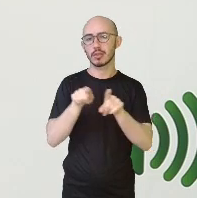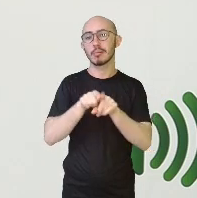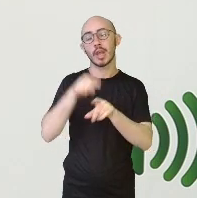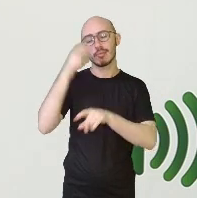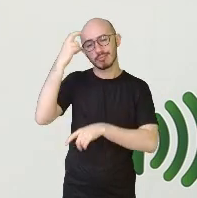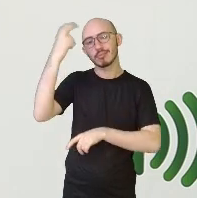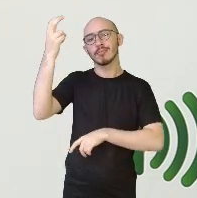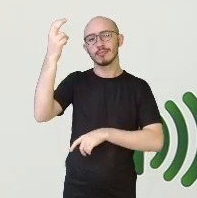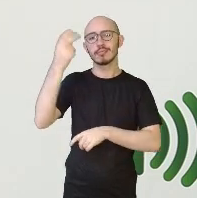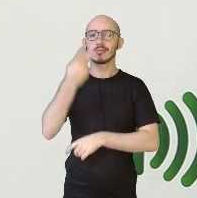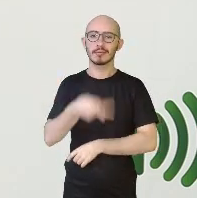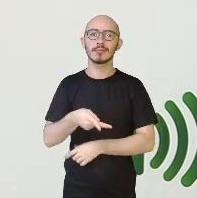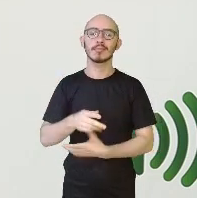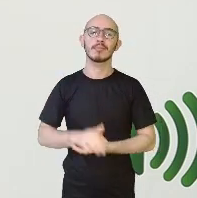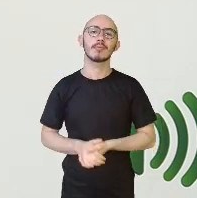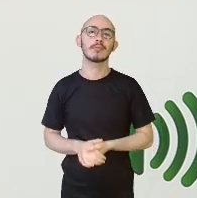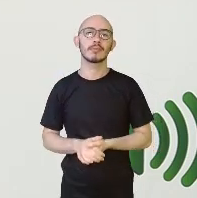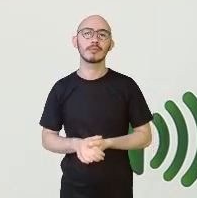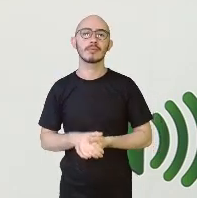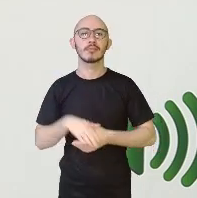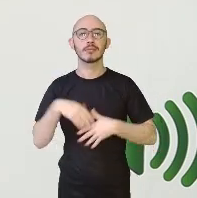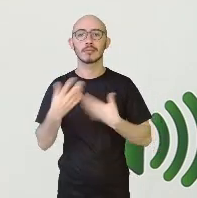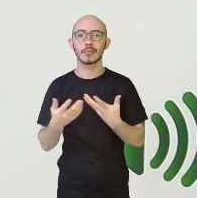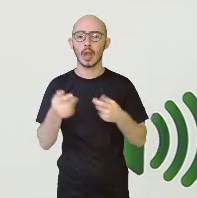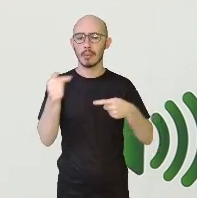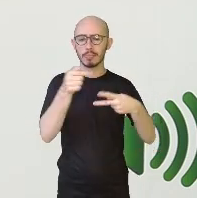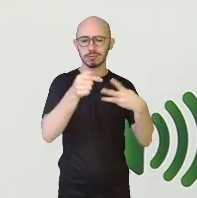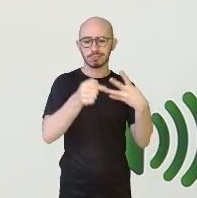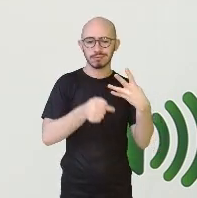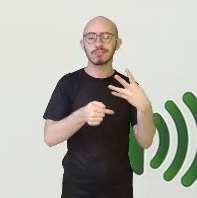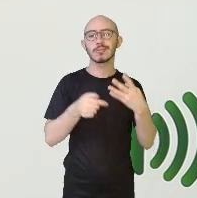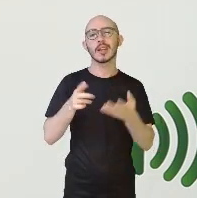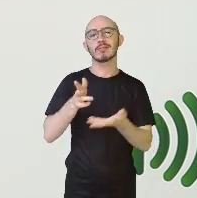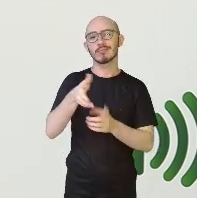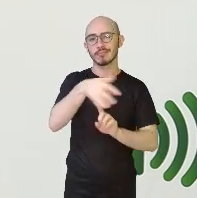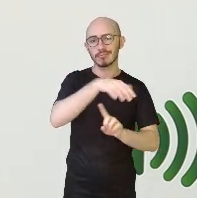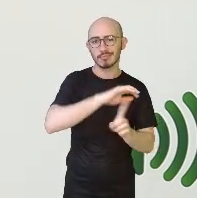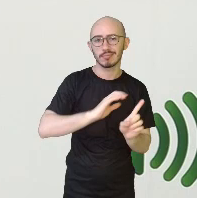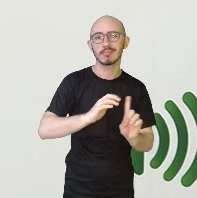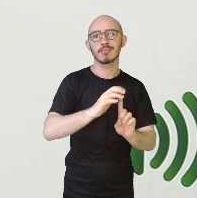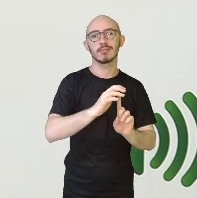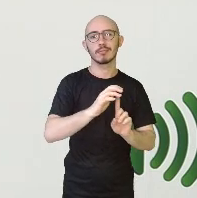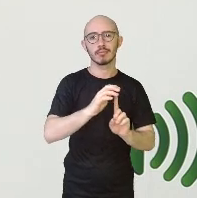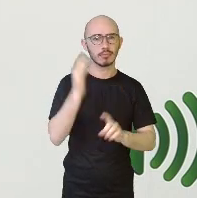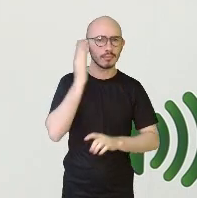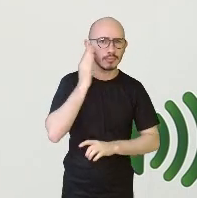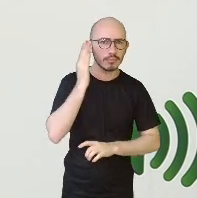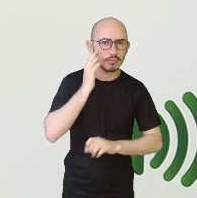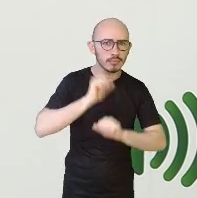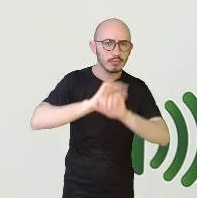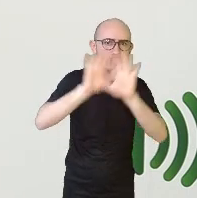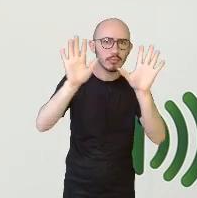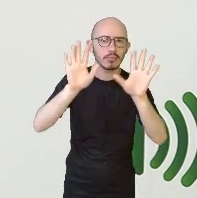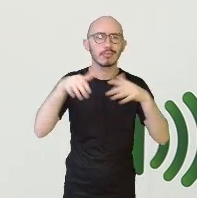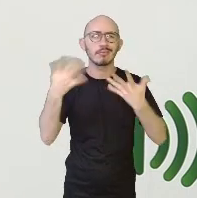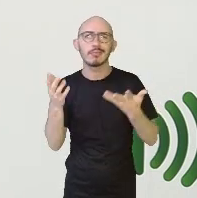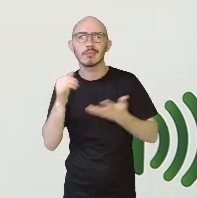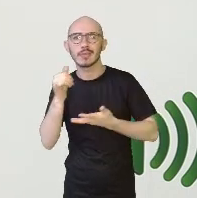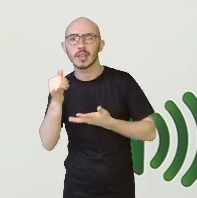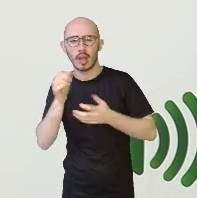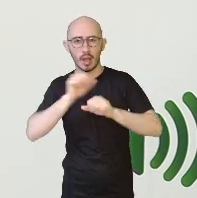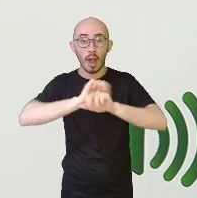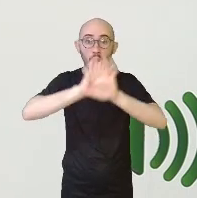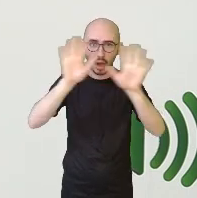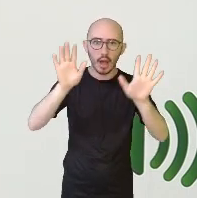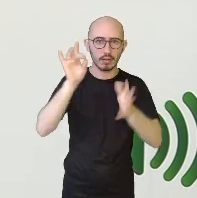movimento cultural, a construção dos passos dessa dança. Deu para entender direitinho? Ficou